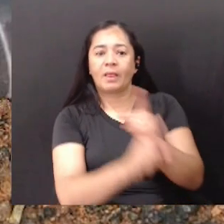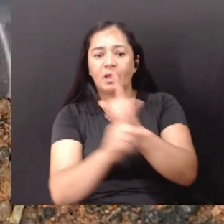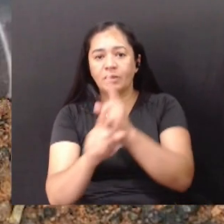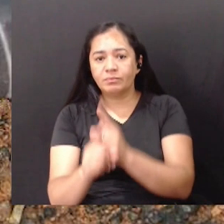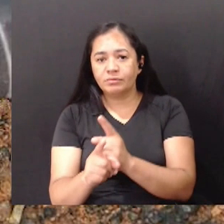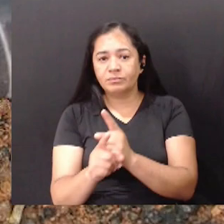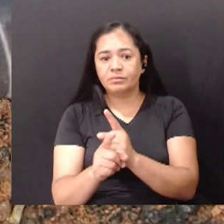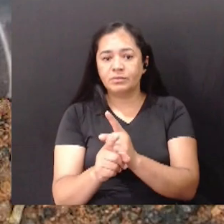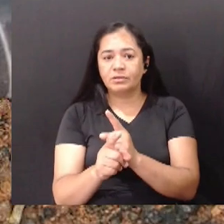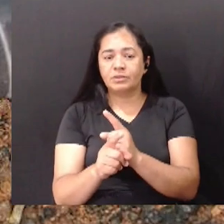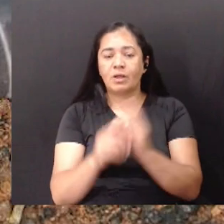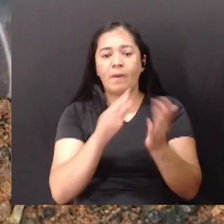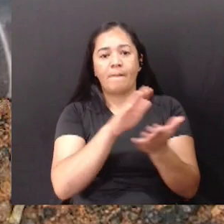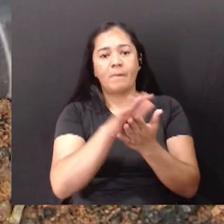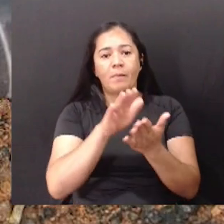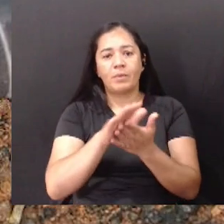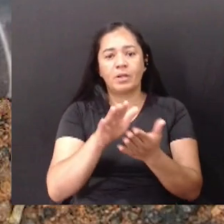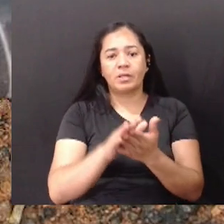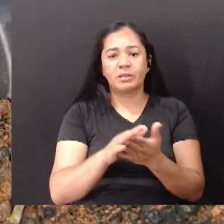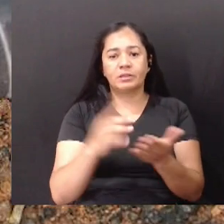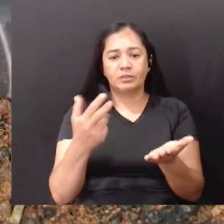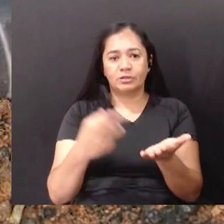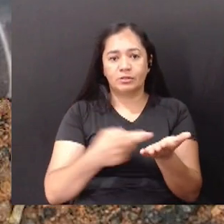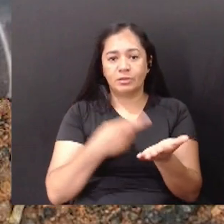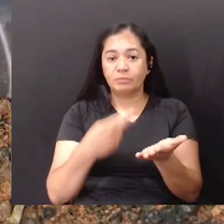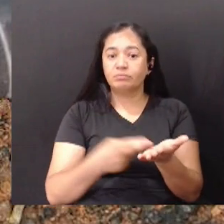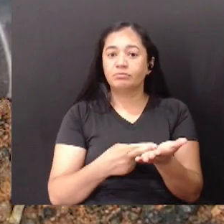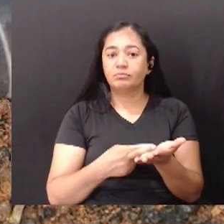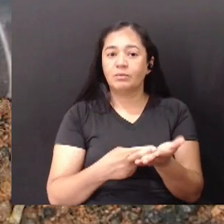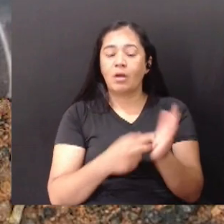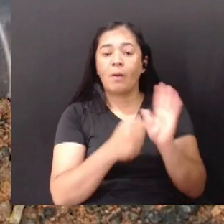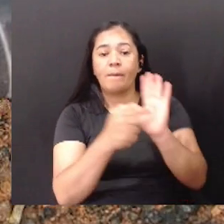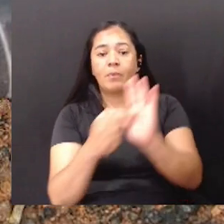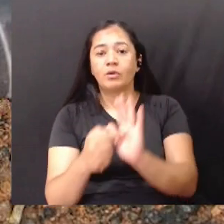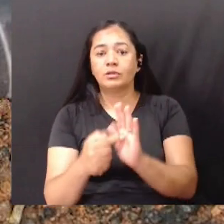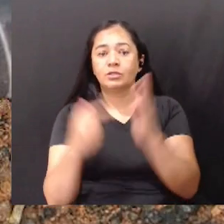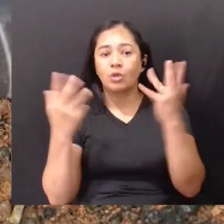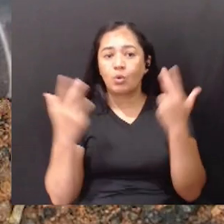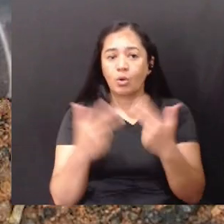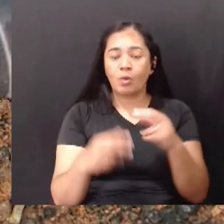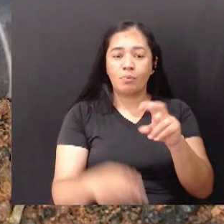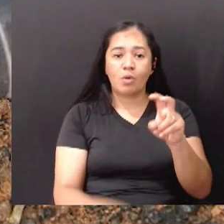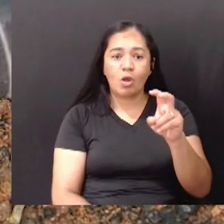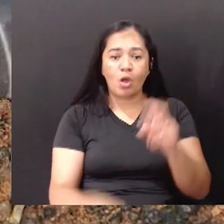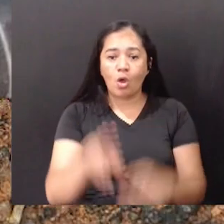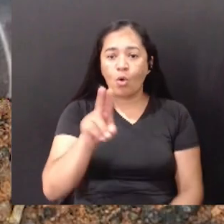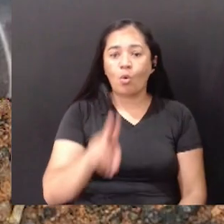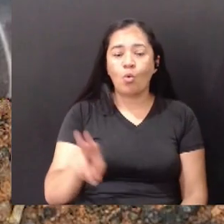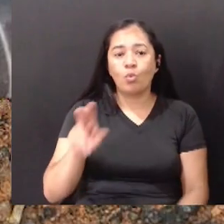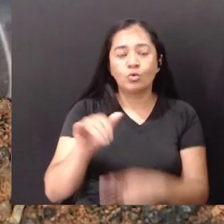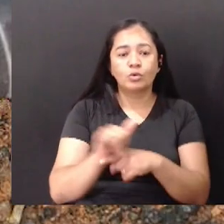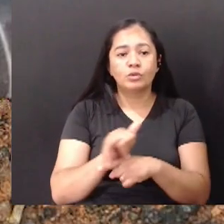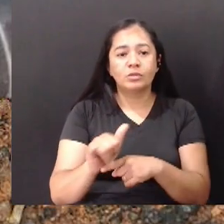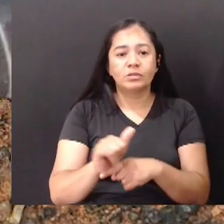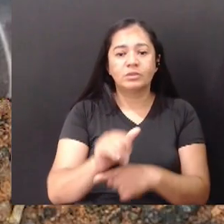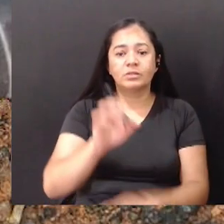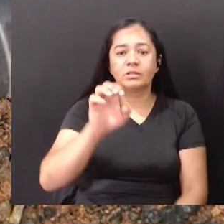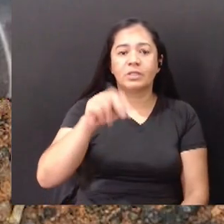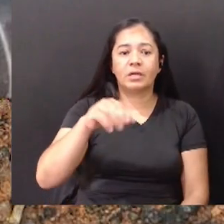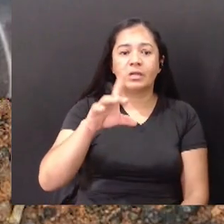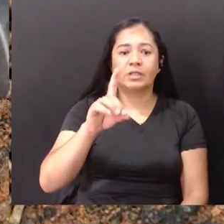As descobertas, publicadas na revista Science Advances, mostram que o animal utiliza um mecanismo